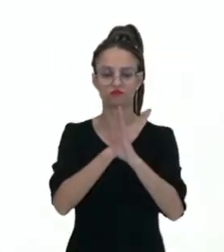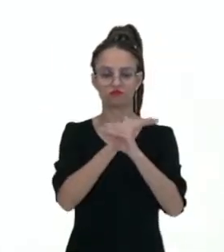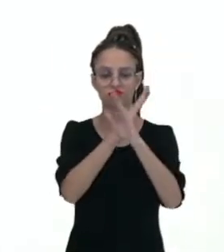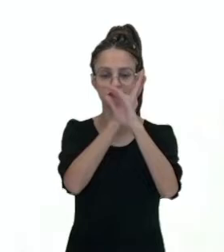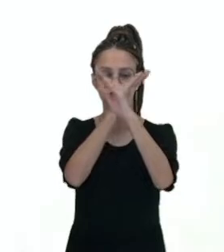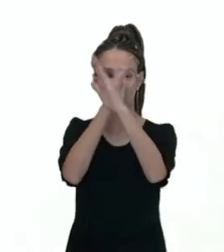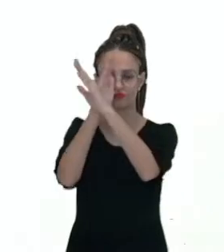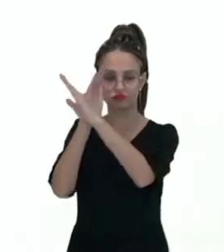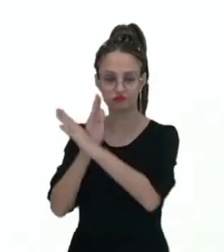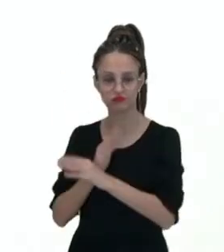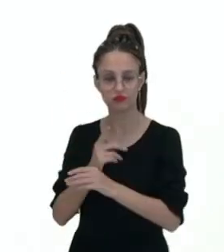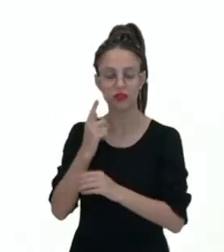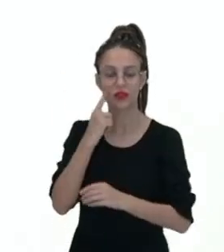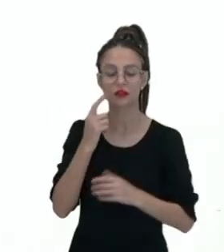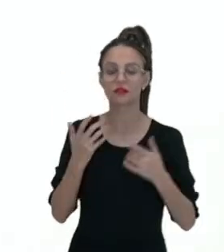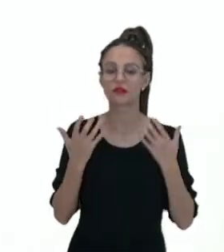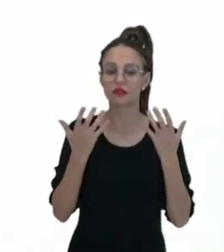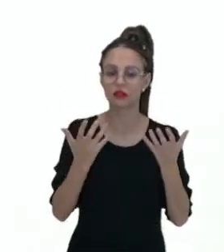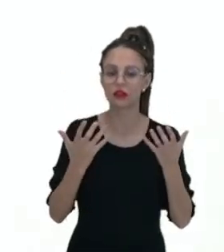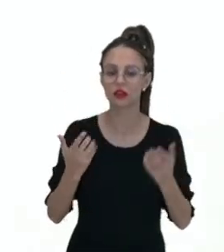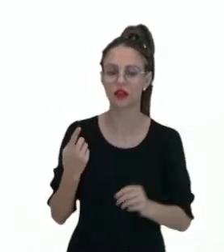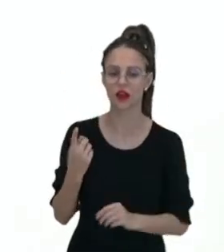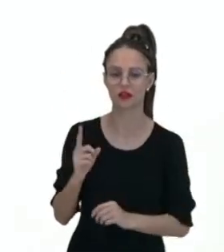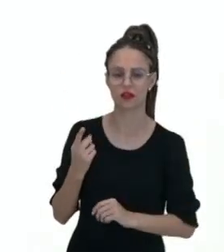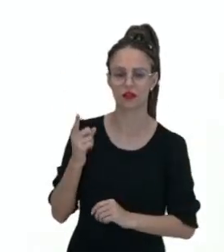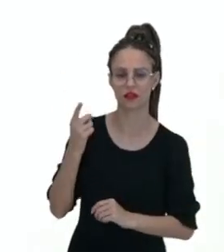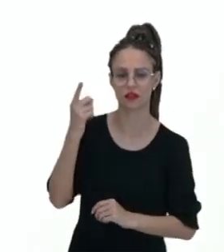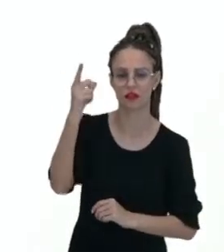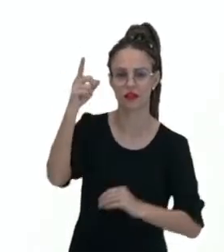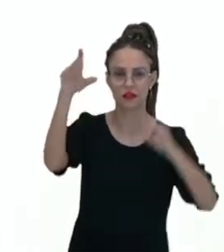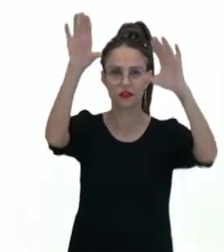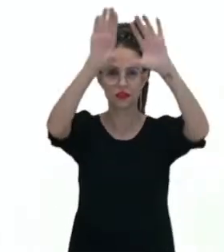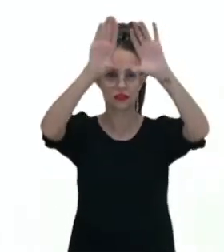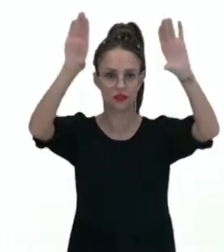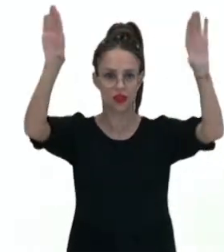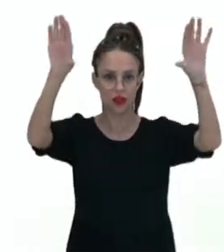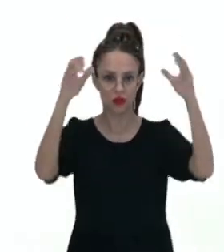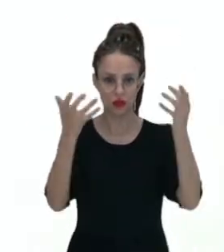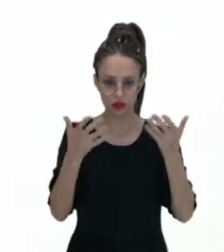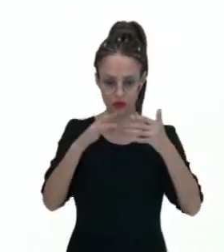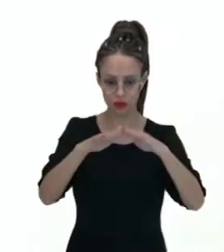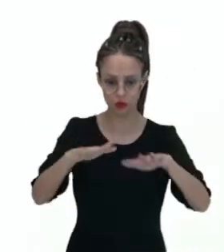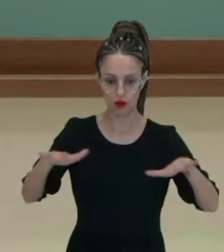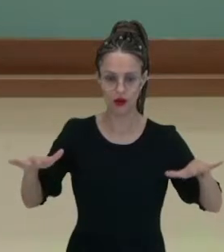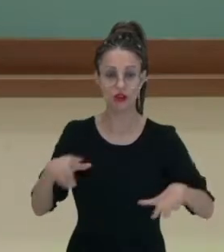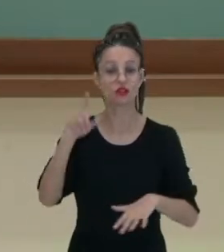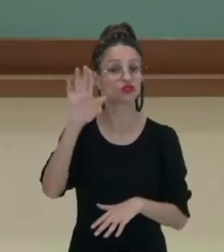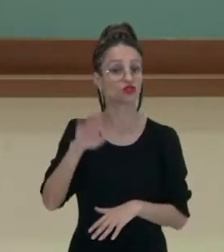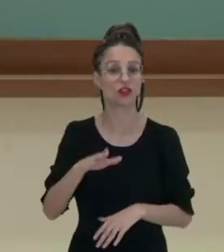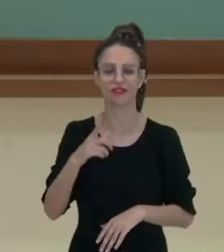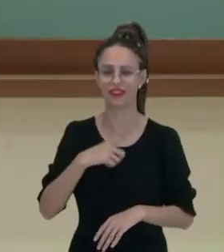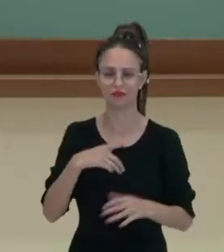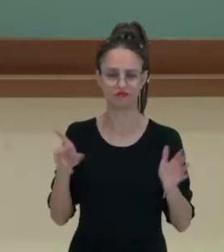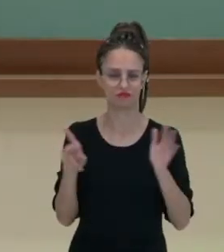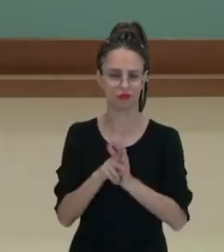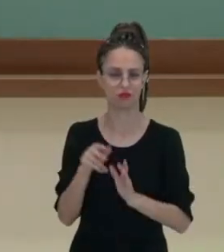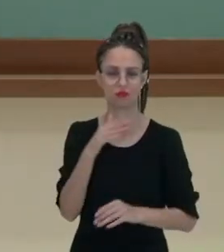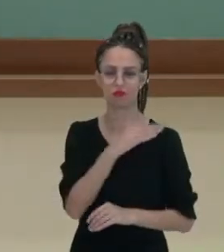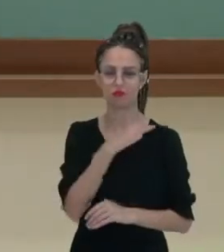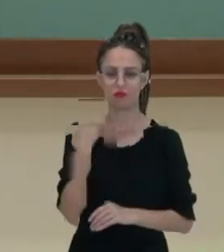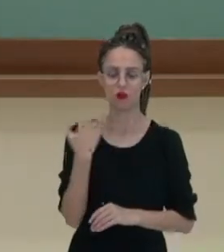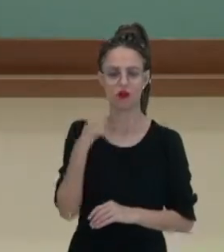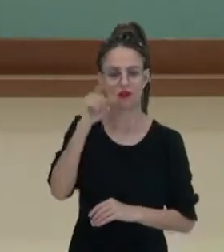banhou-se todo em luar. Queria subir ao céu, queria descer ao mar. Já tem uma conotação de morte, né? Eu já